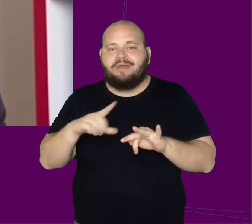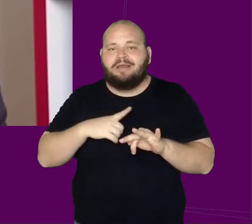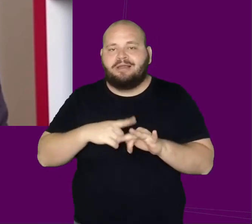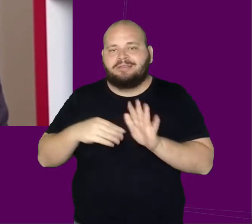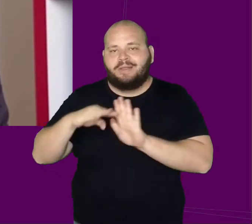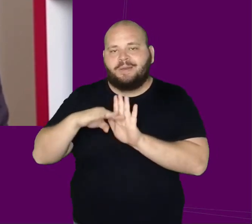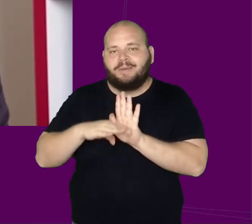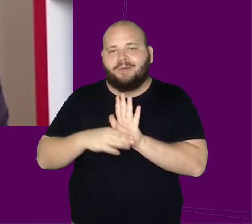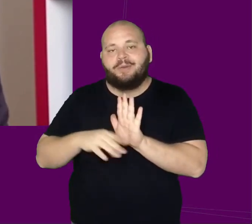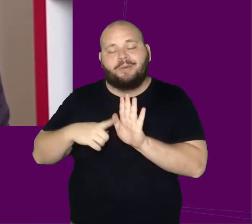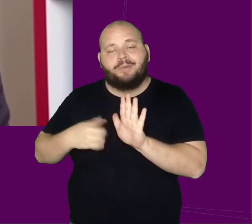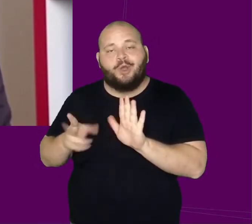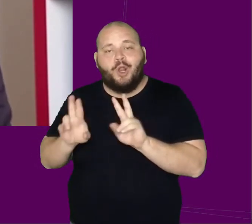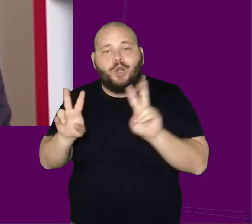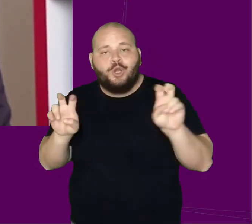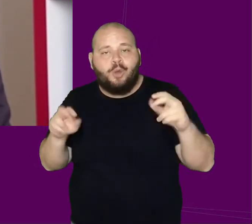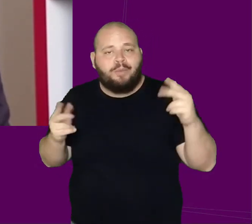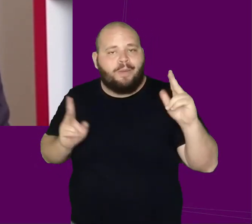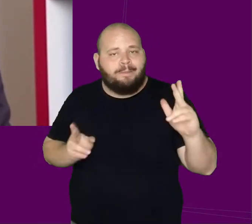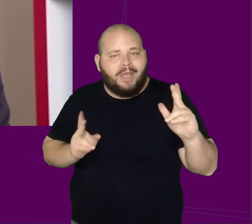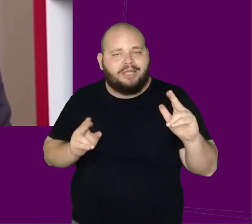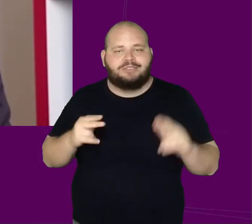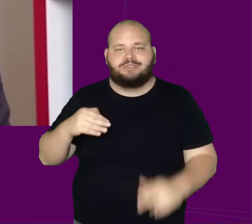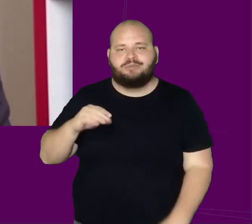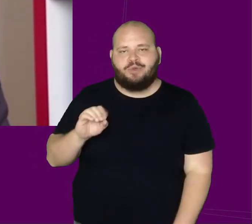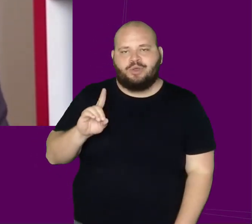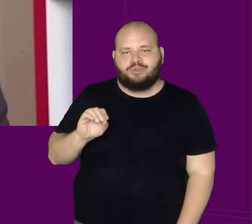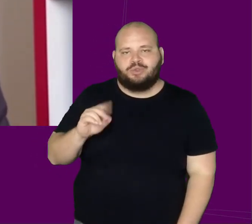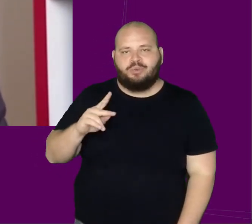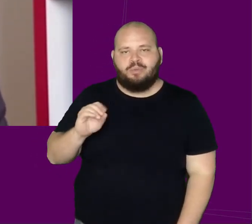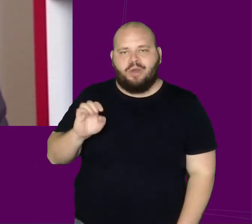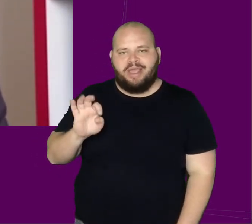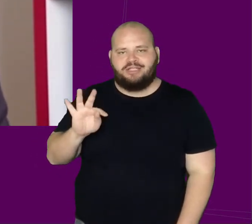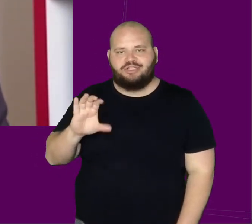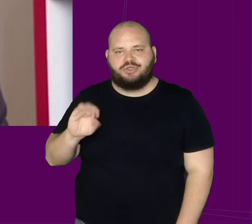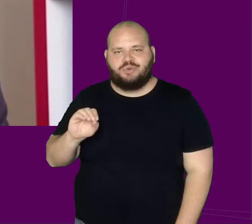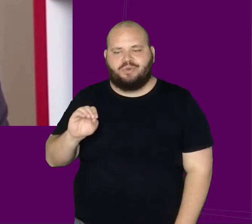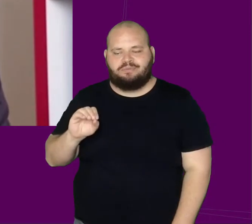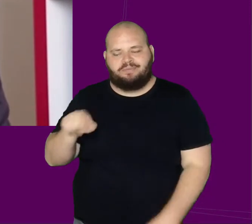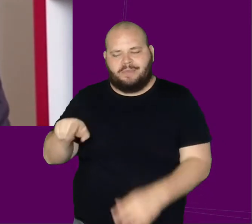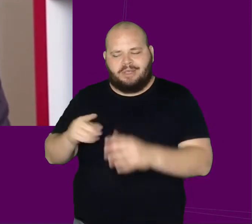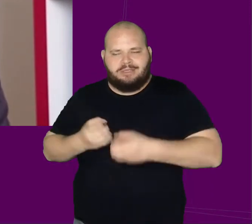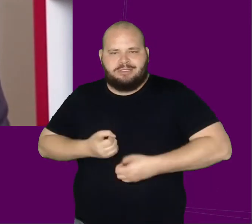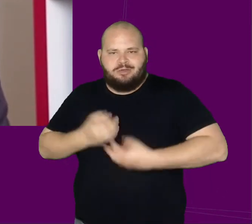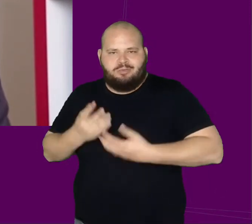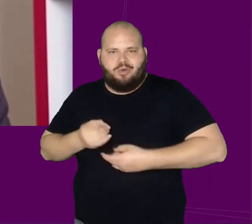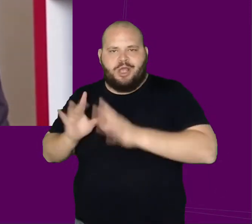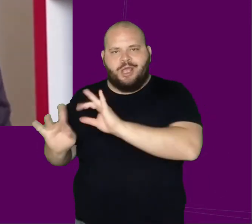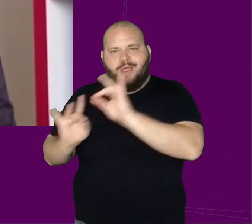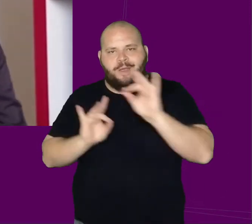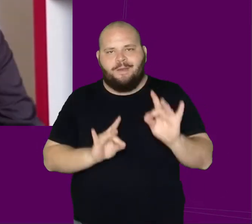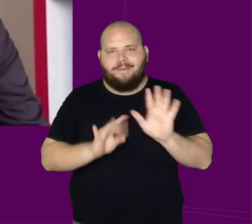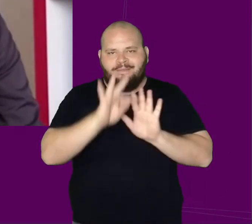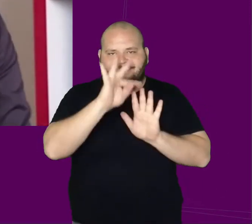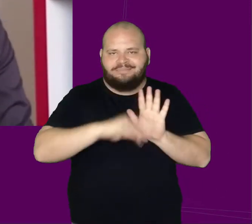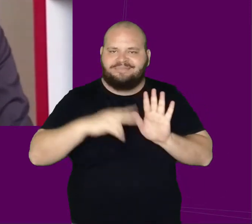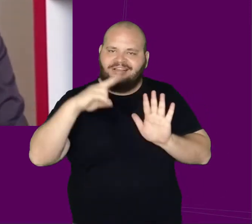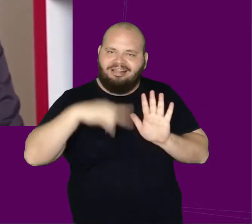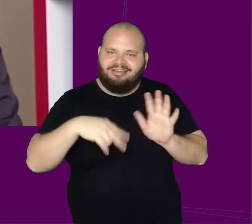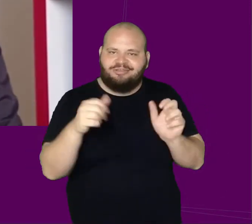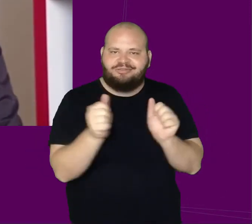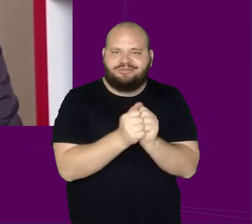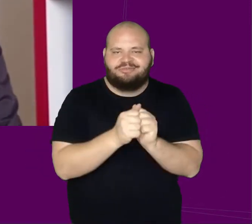que dá título à sessão, que se chama Modo Poético. E esse poema a gente vai ler juntos e conversar um pouquinho